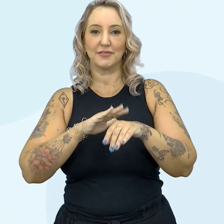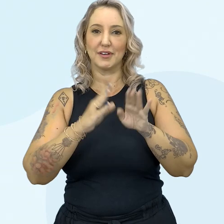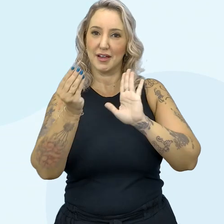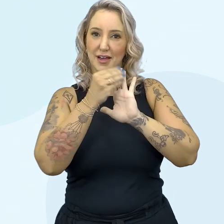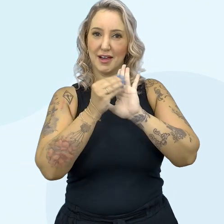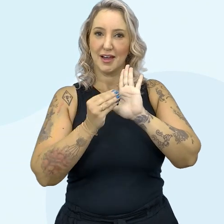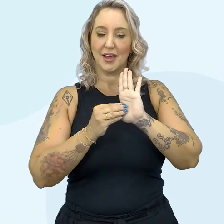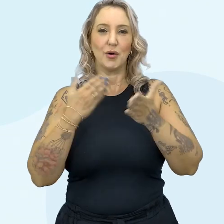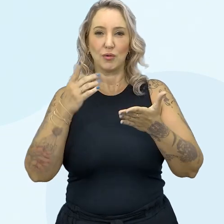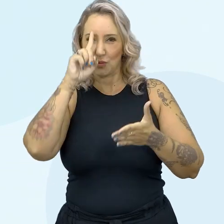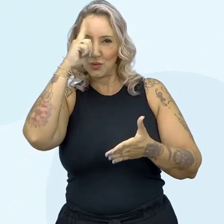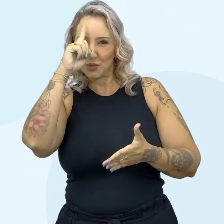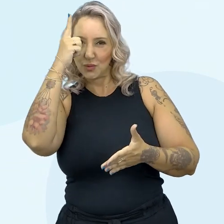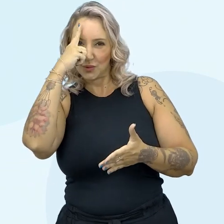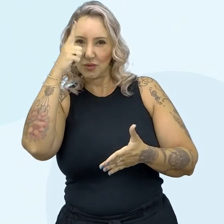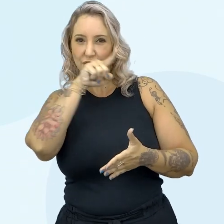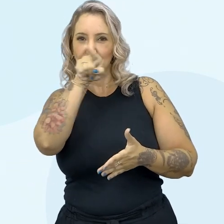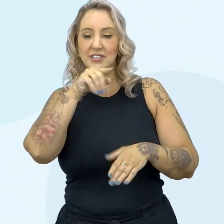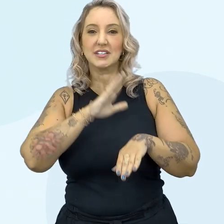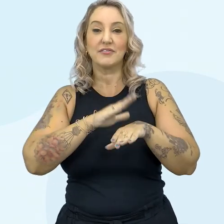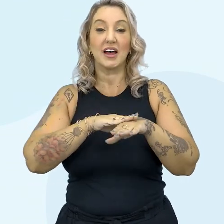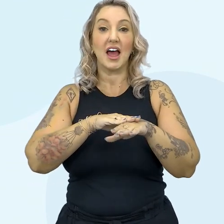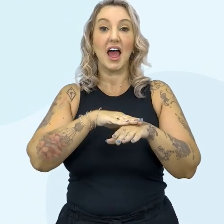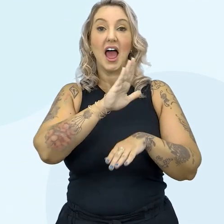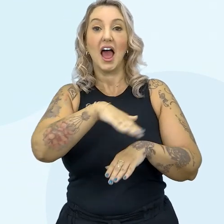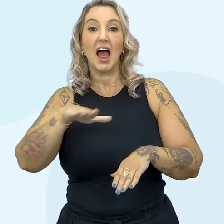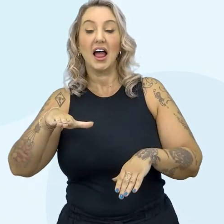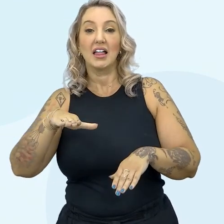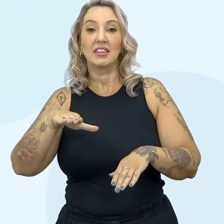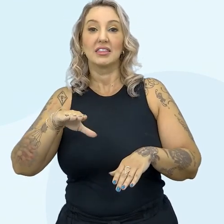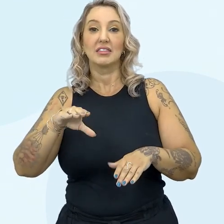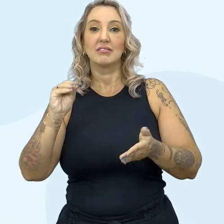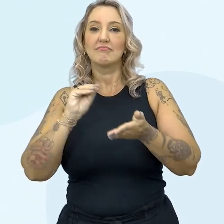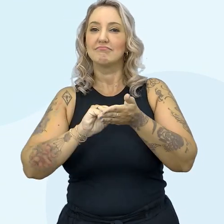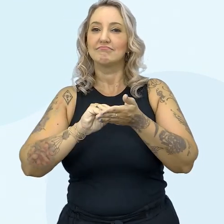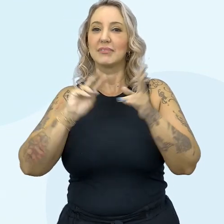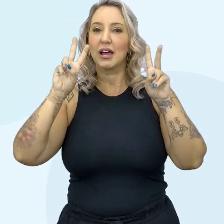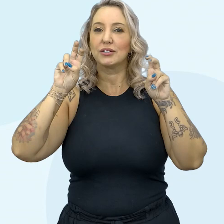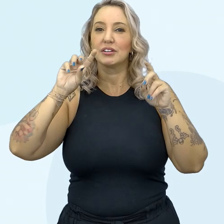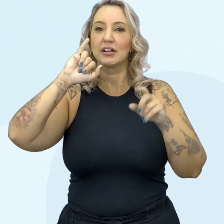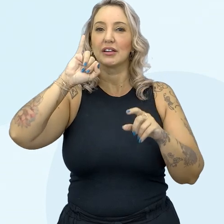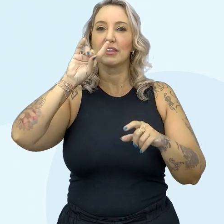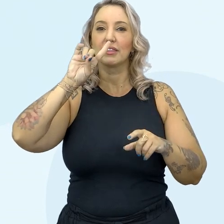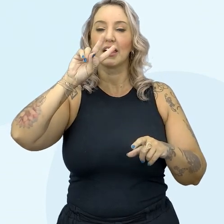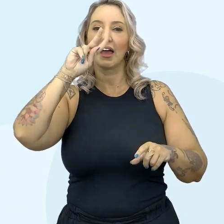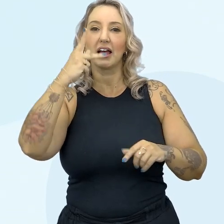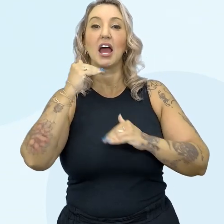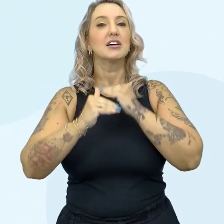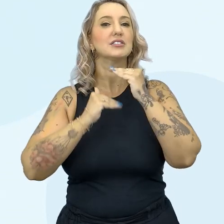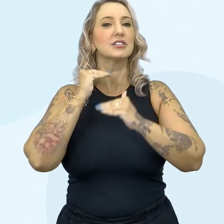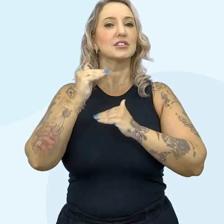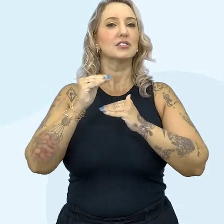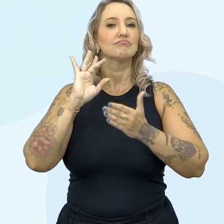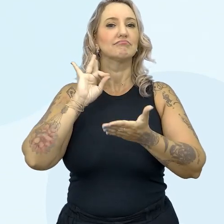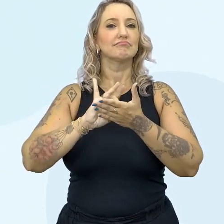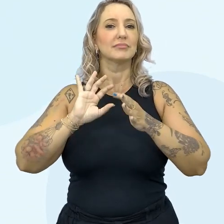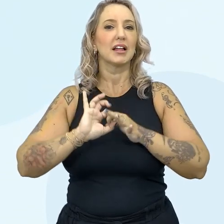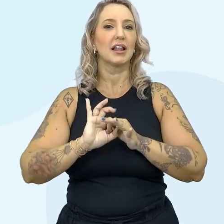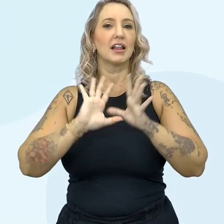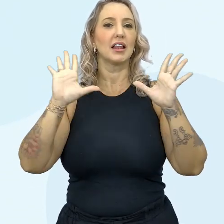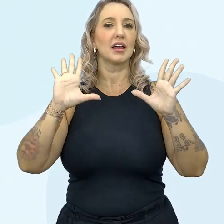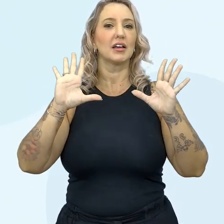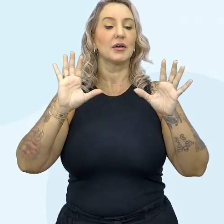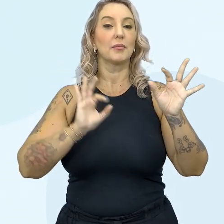anotarem quais questionamentos vocês fariam aos estudantes envolvendo o IDH do Brasil, o desenvolvimento como fator de liberdade e